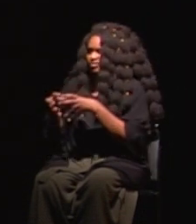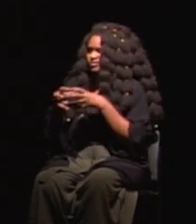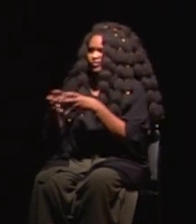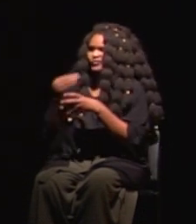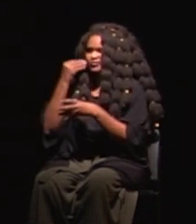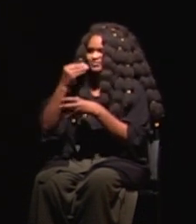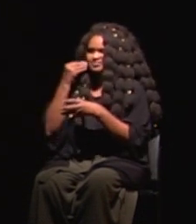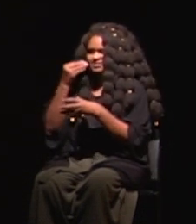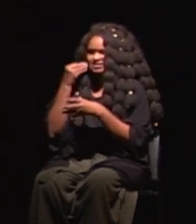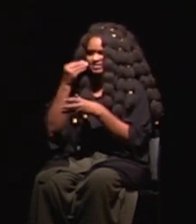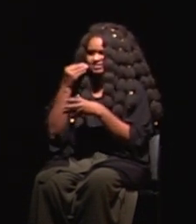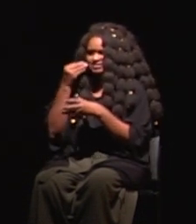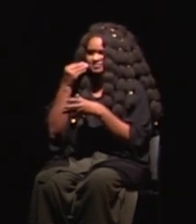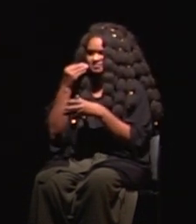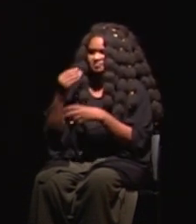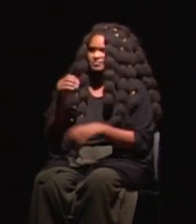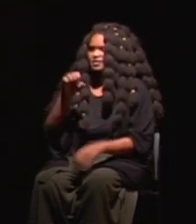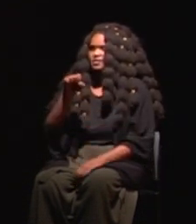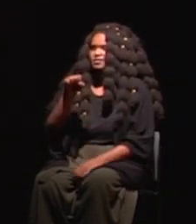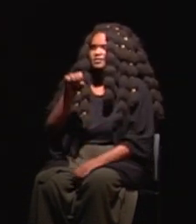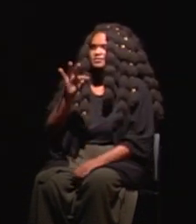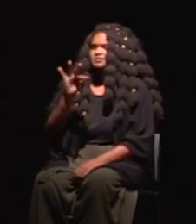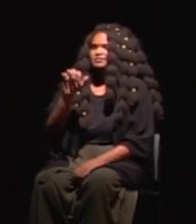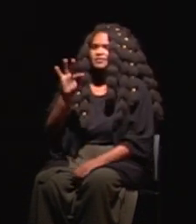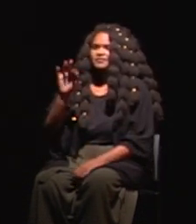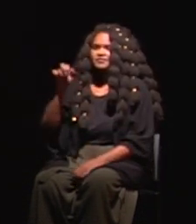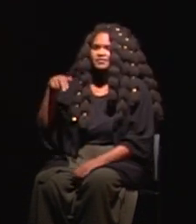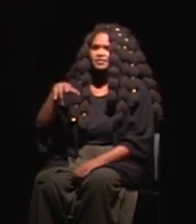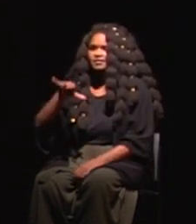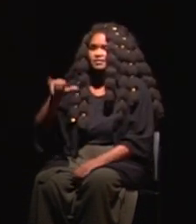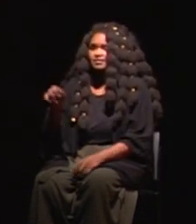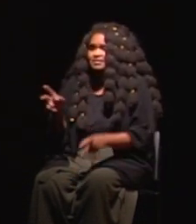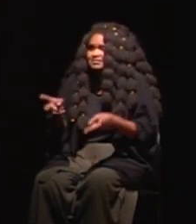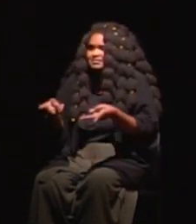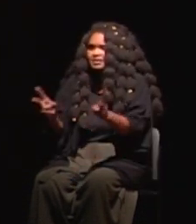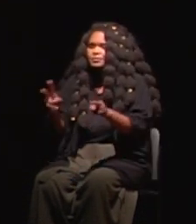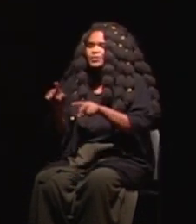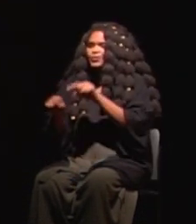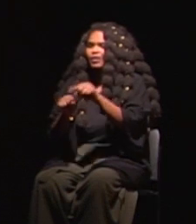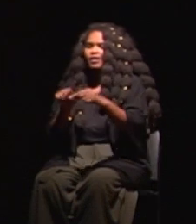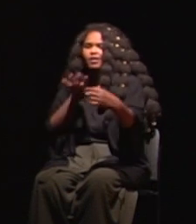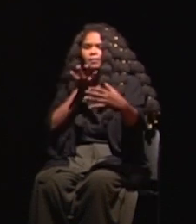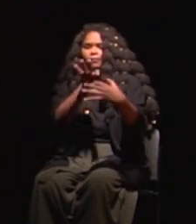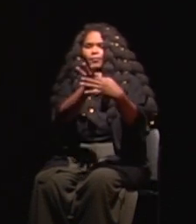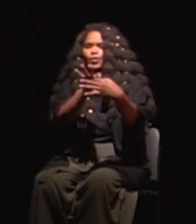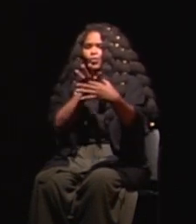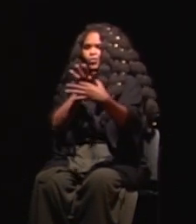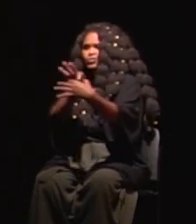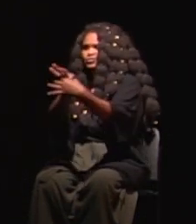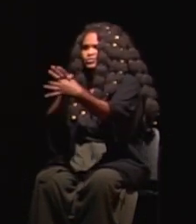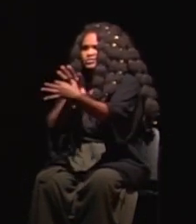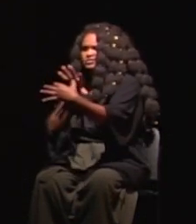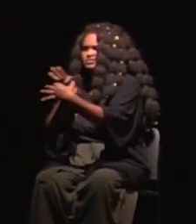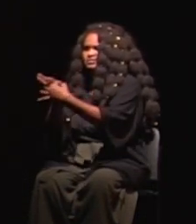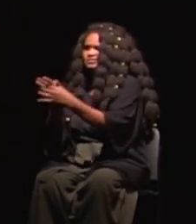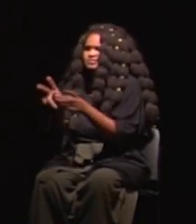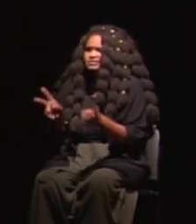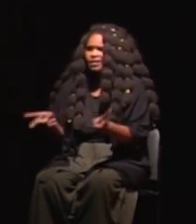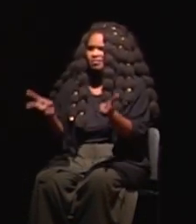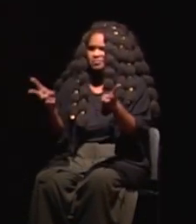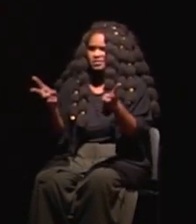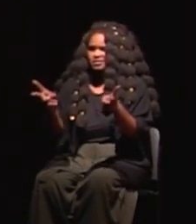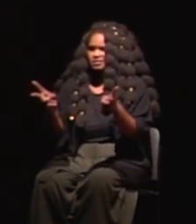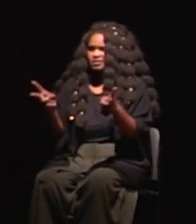A Stefânia estava sempre criando pontes. E essa fotografia